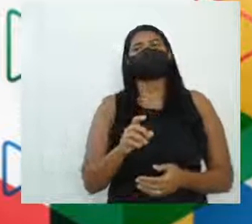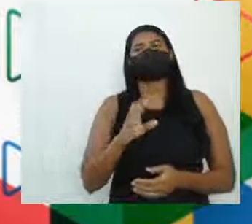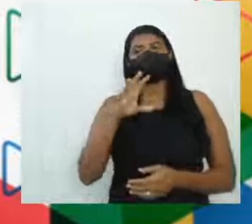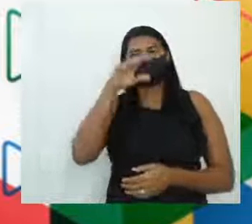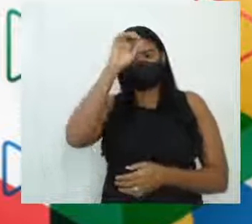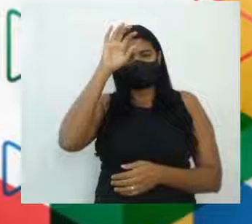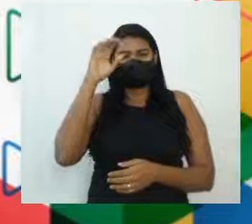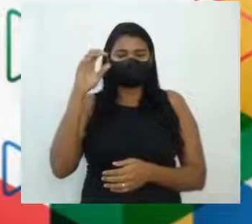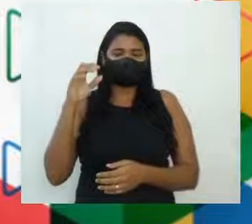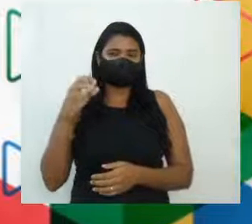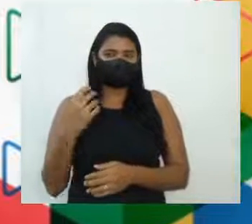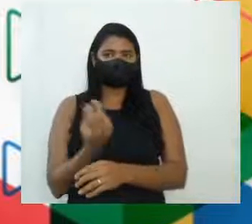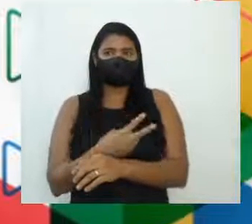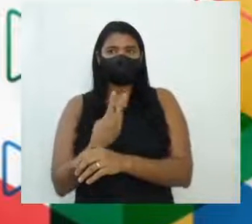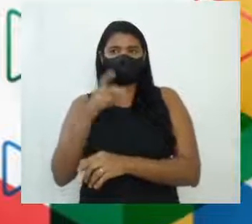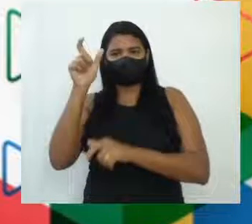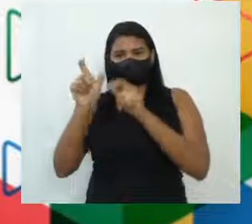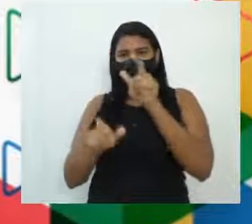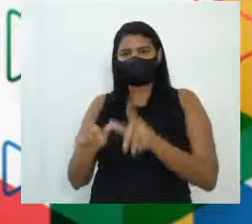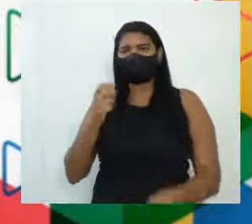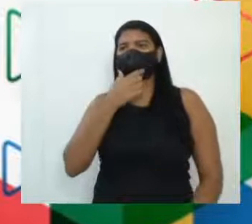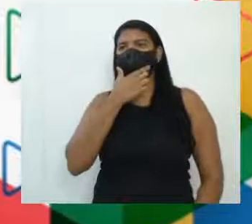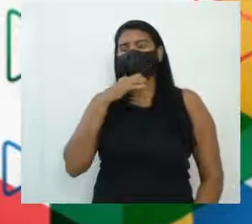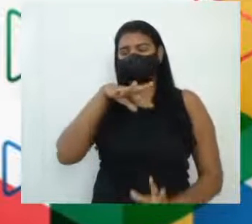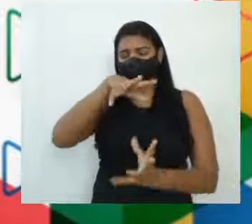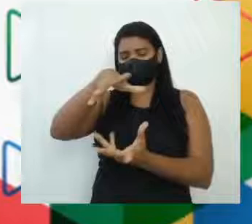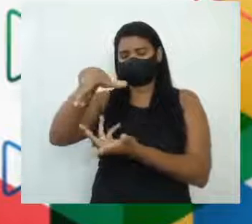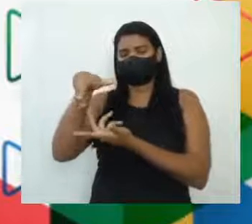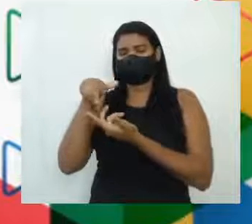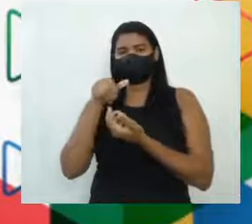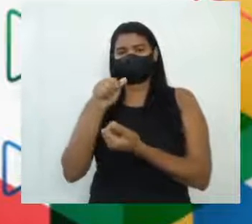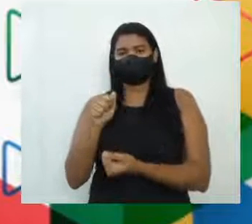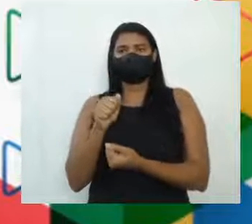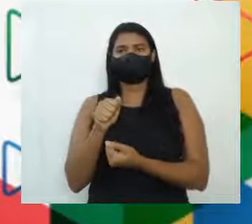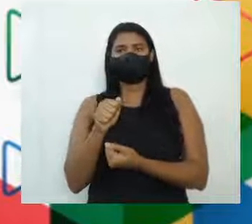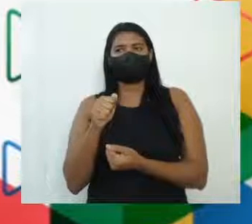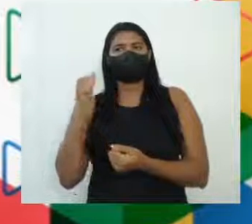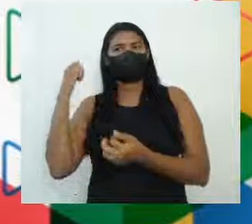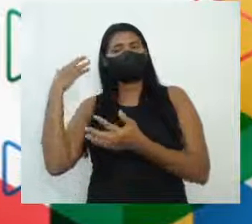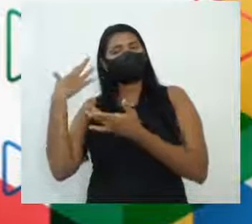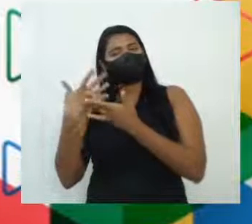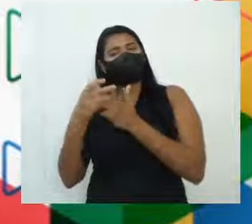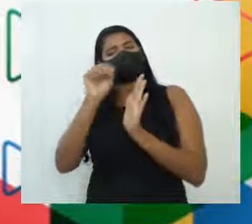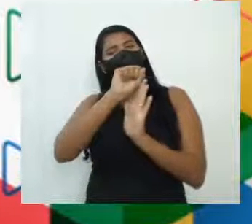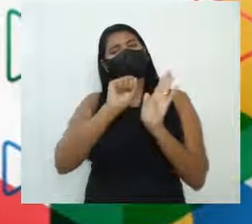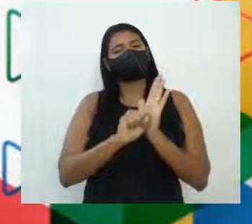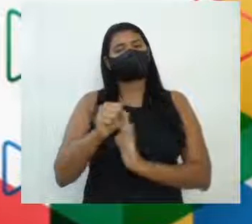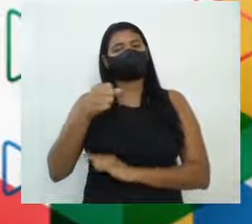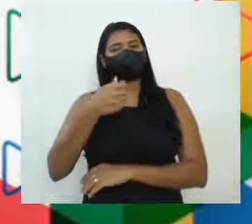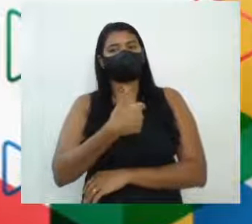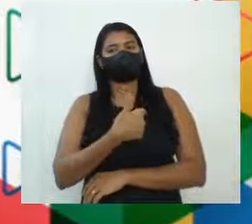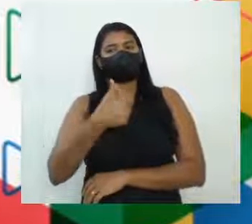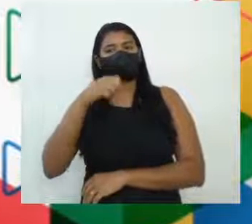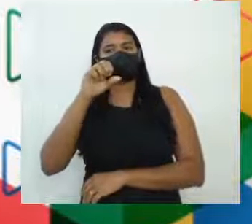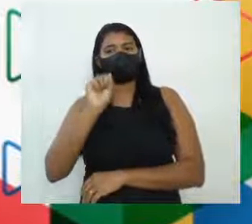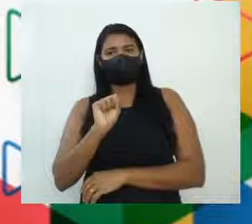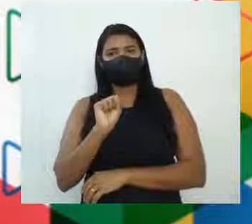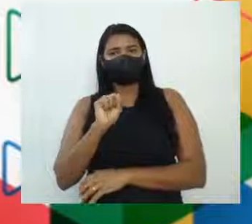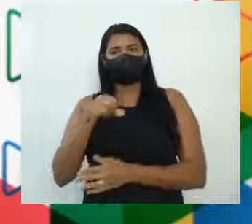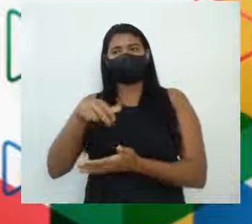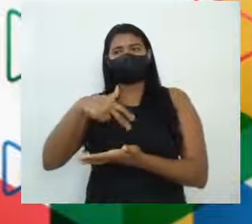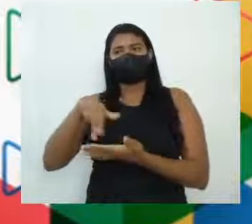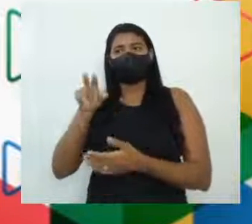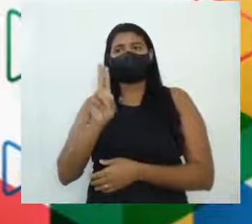recuperar a harmonia entre o homem e o mundo. E é nessa época, no século XVIII, que os bailarinos começam a